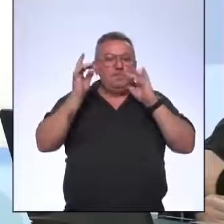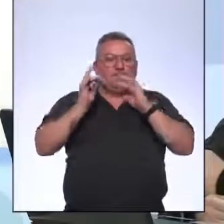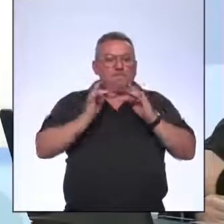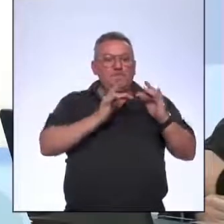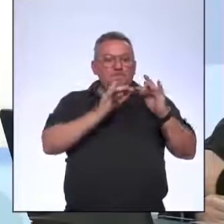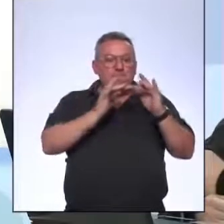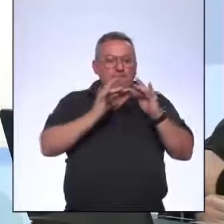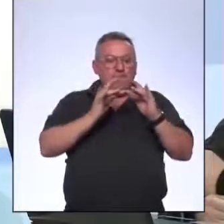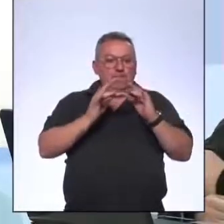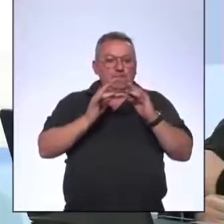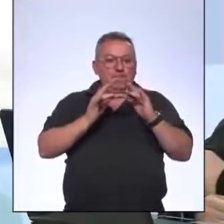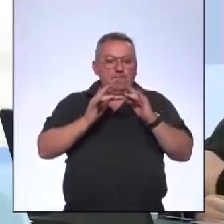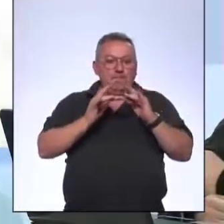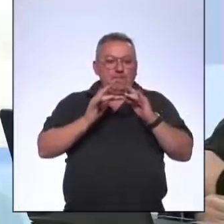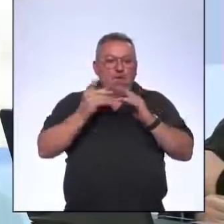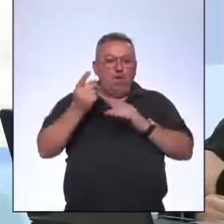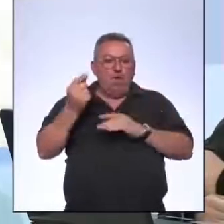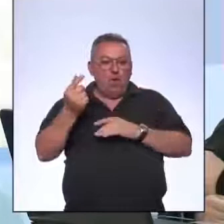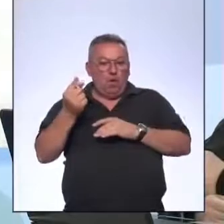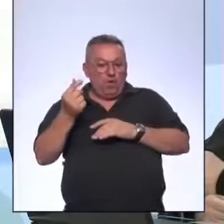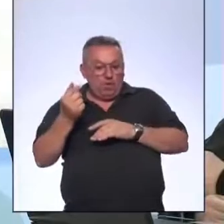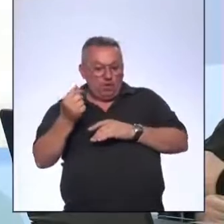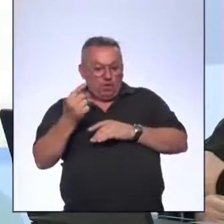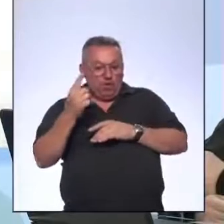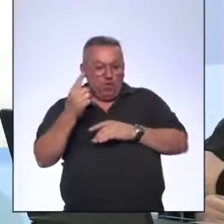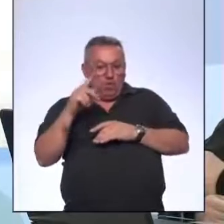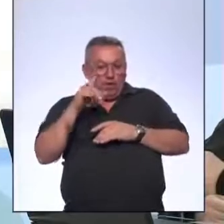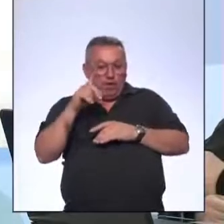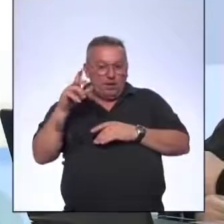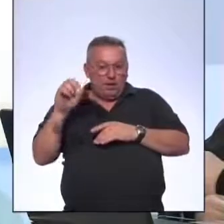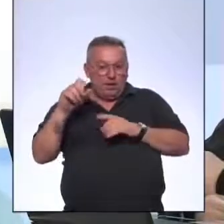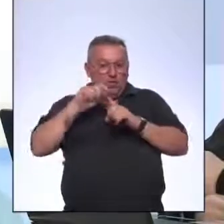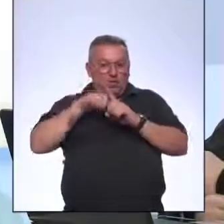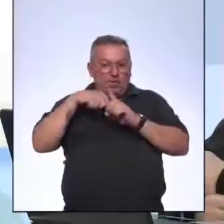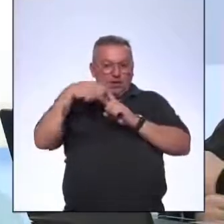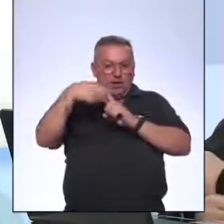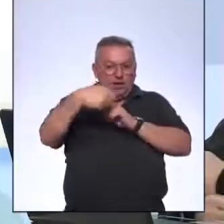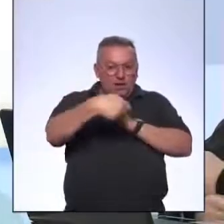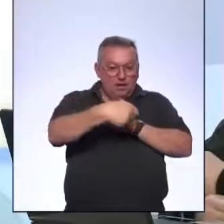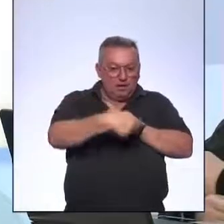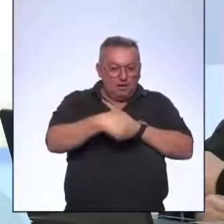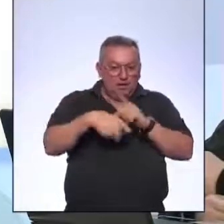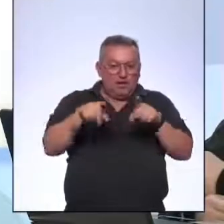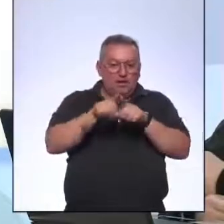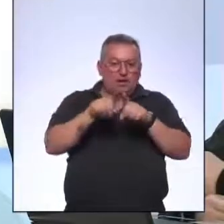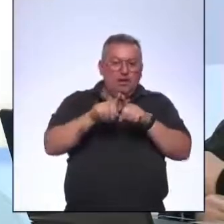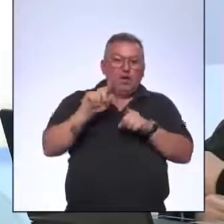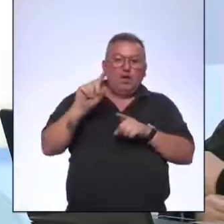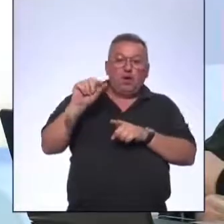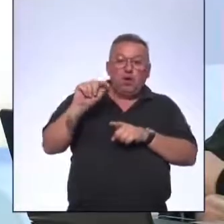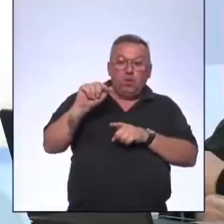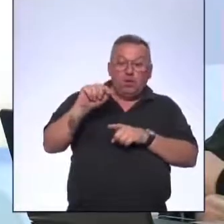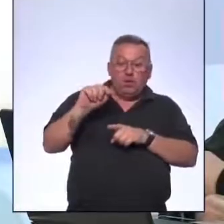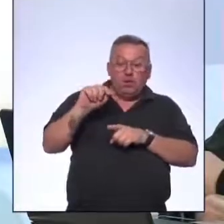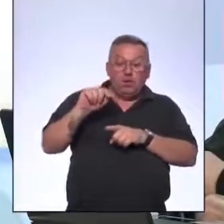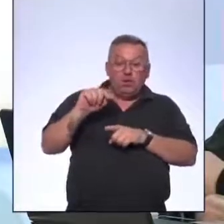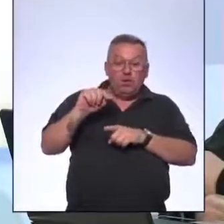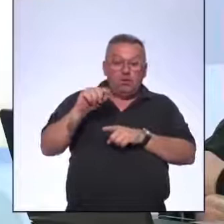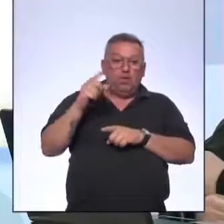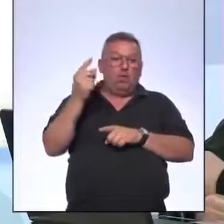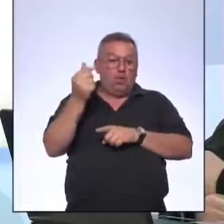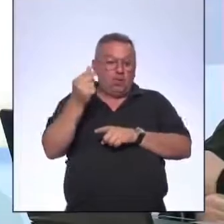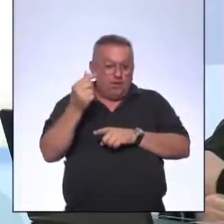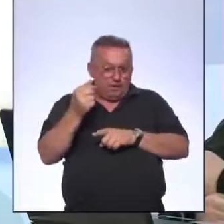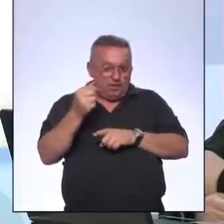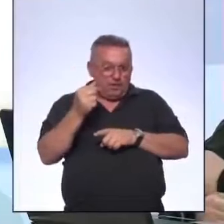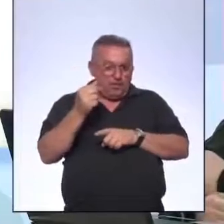relação entre o preço cobrado em 1 kg de banana e quanto que eu ou melhor o